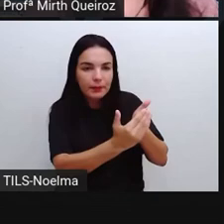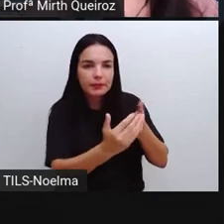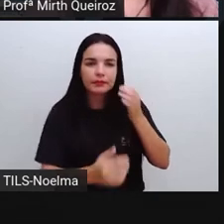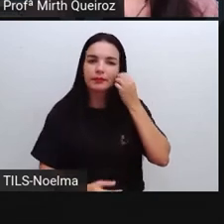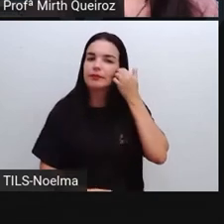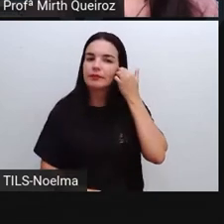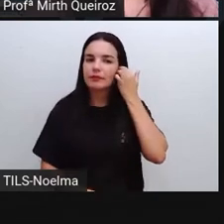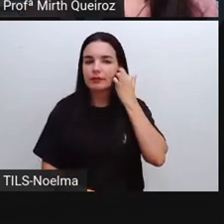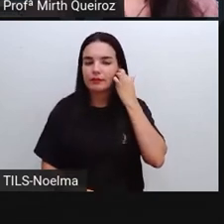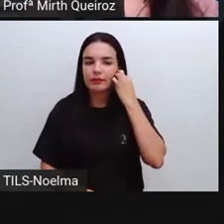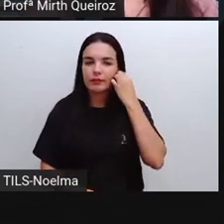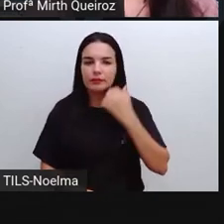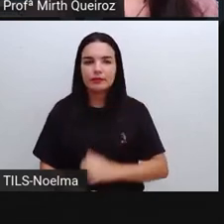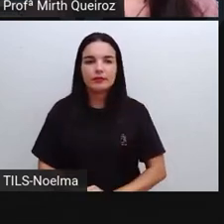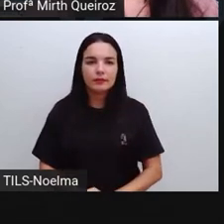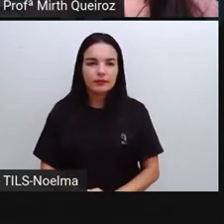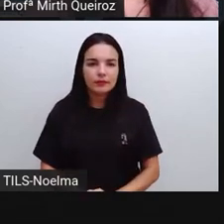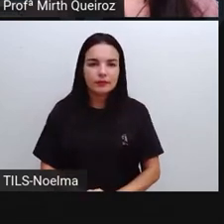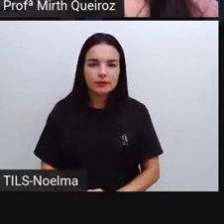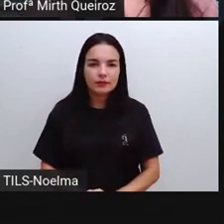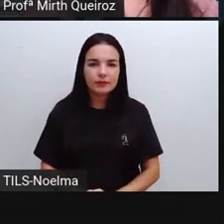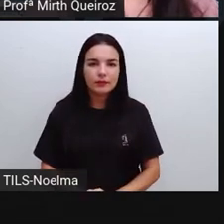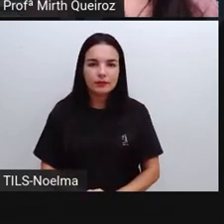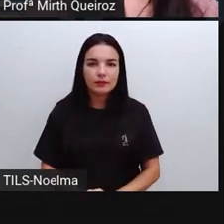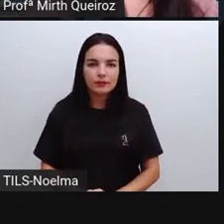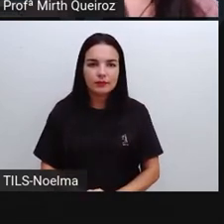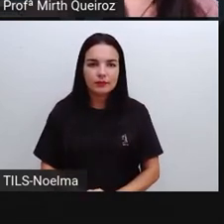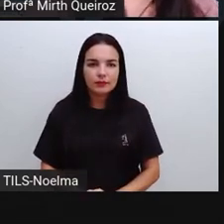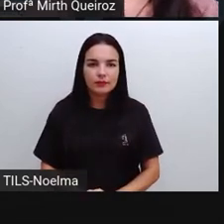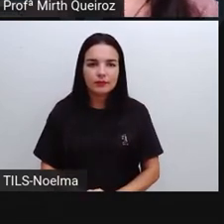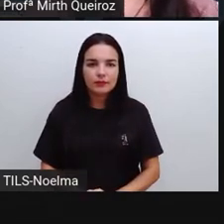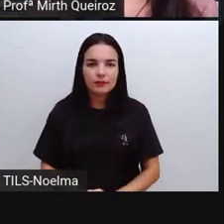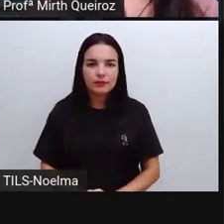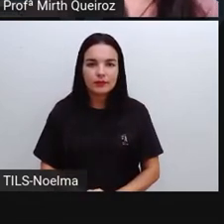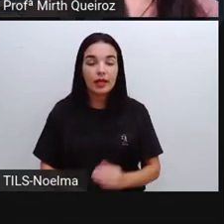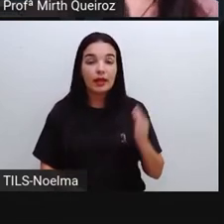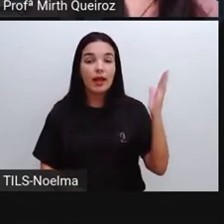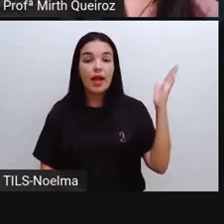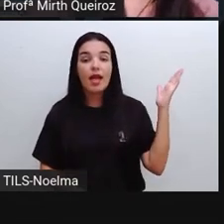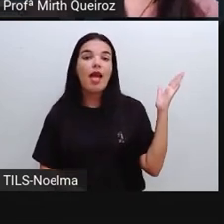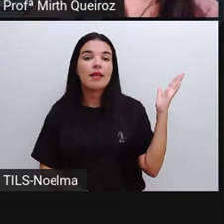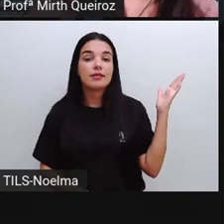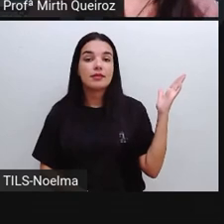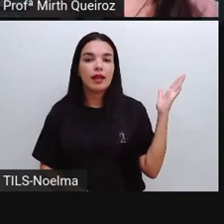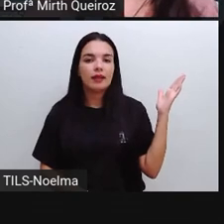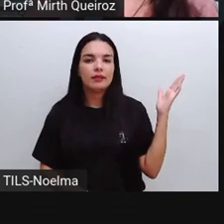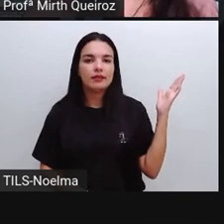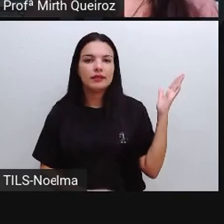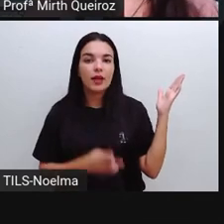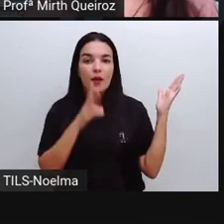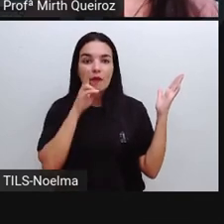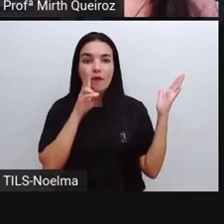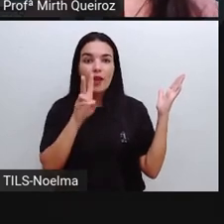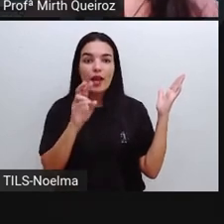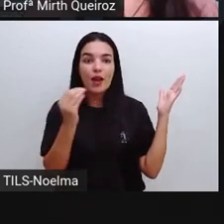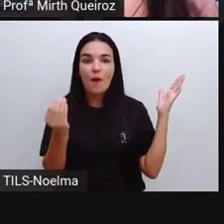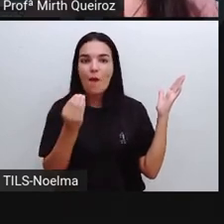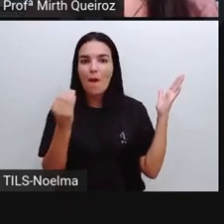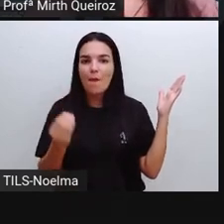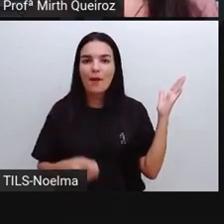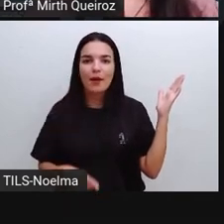milhar e escrevendo os números aí de acordo com a ordem sempre da direita para a esquerda